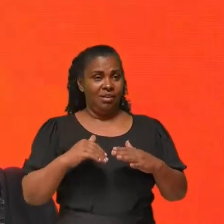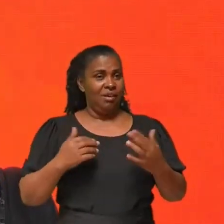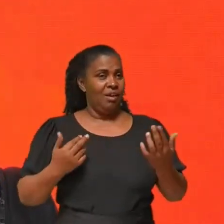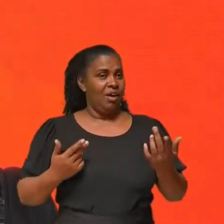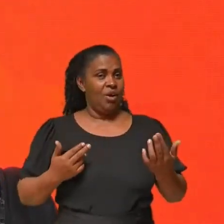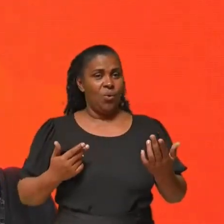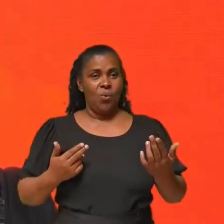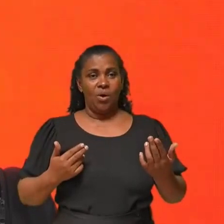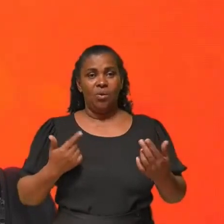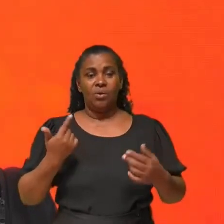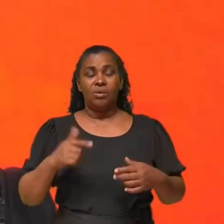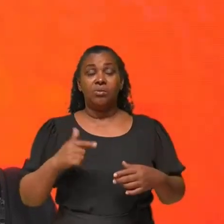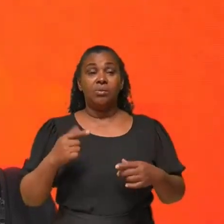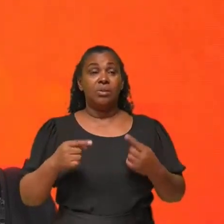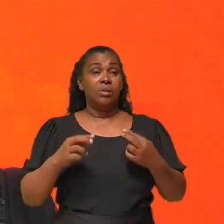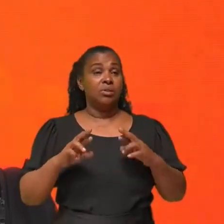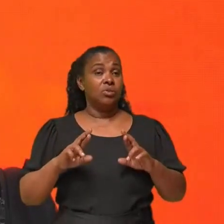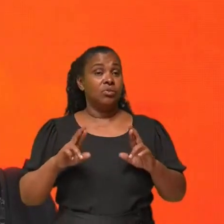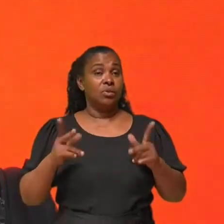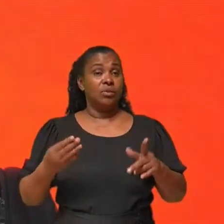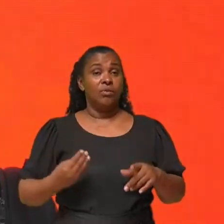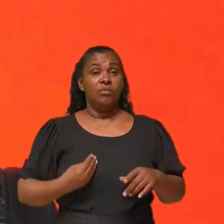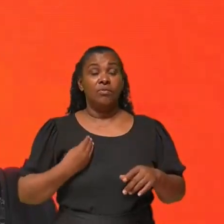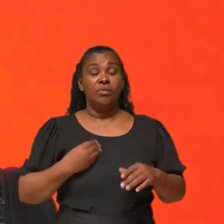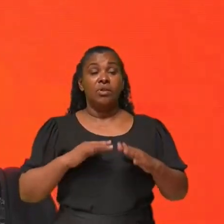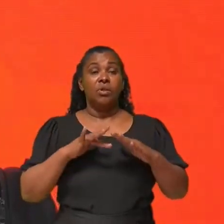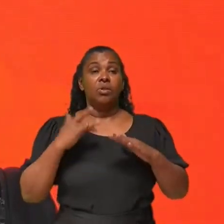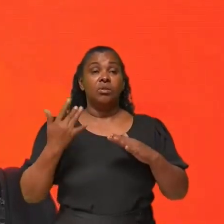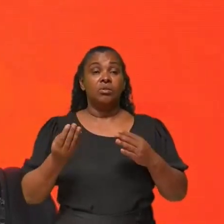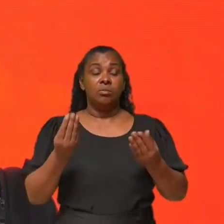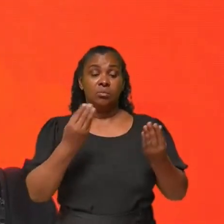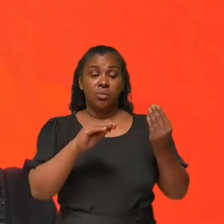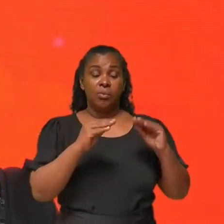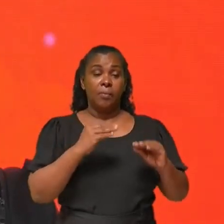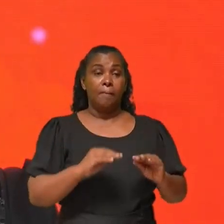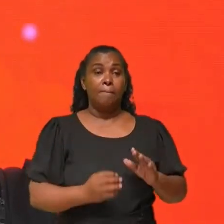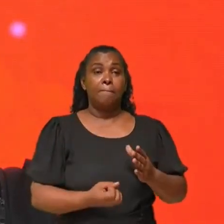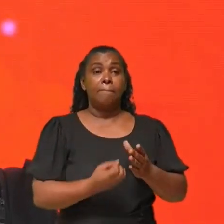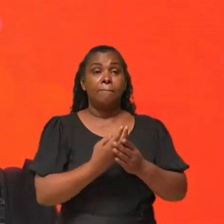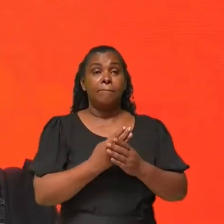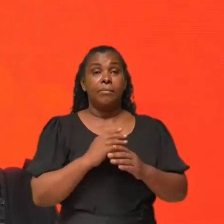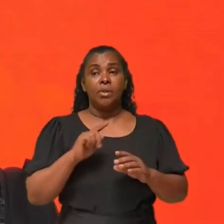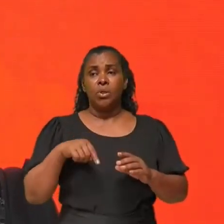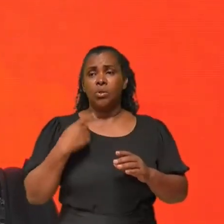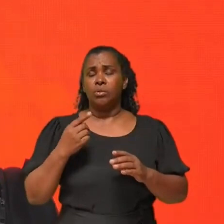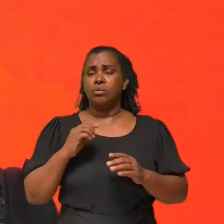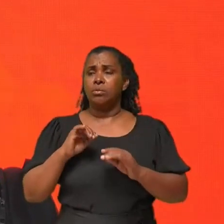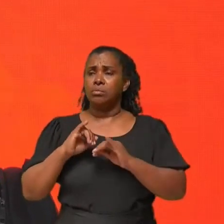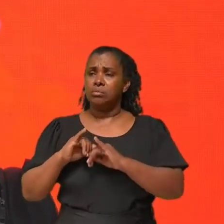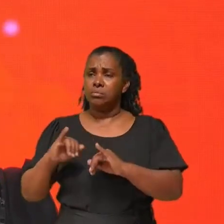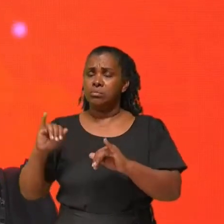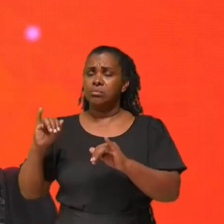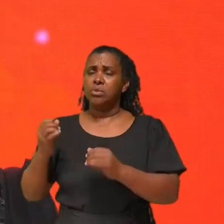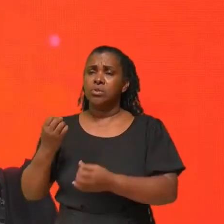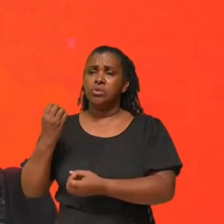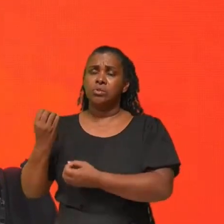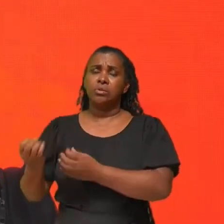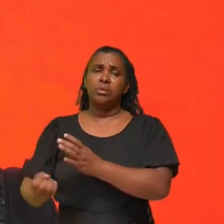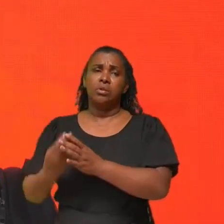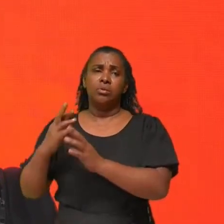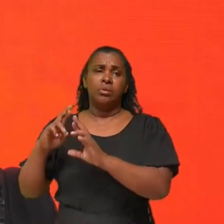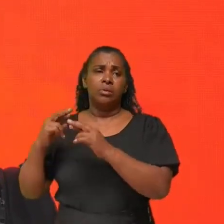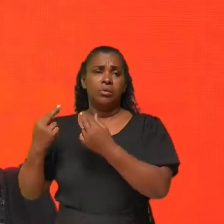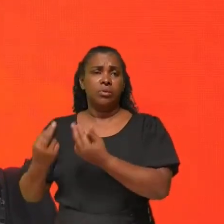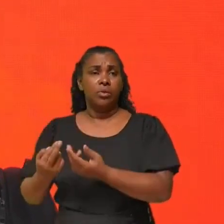redes sociais, o que nós postamos, o que nós produzimos e o que nós produzimos, né, nas nossas reuniões. Porque tem um debate colocado entre